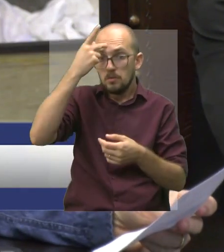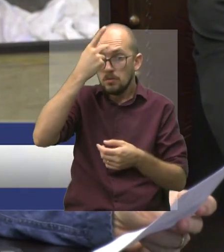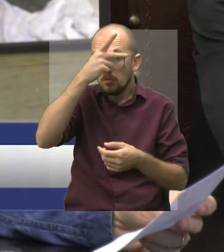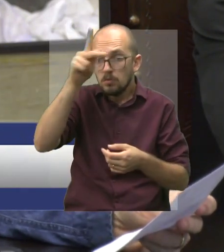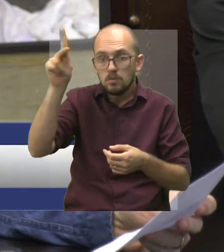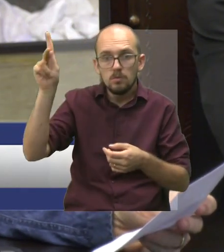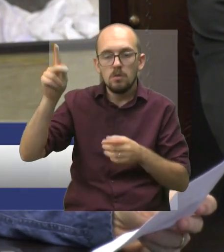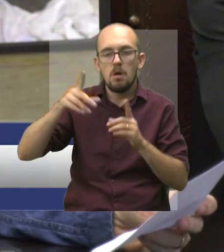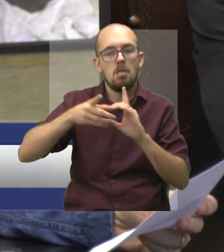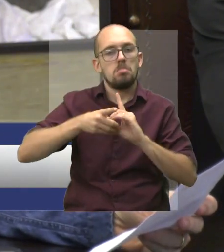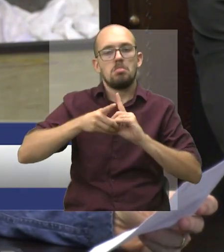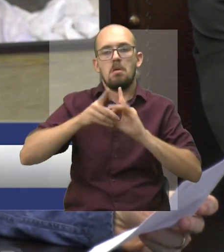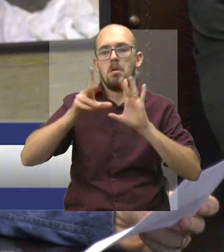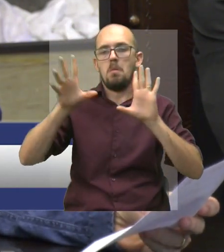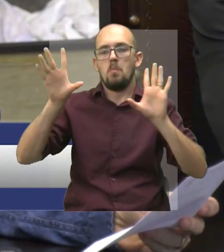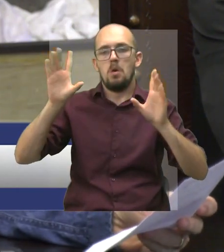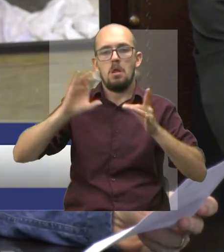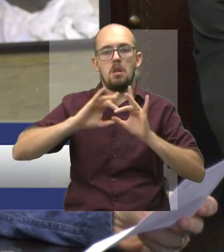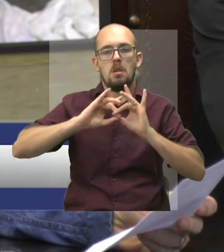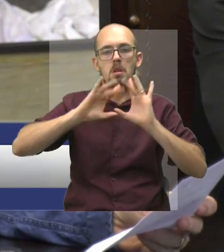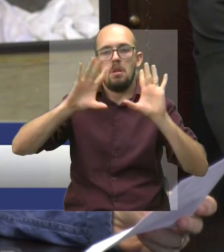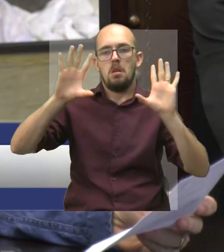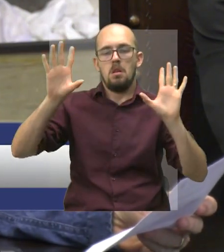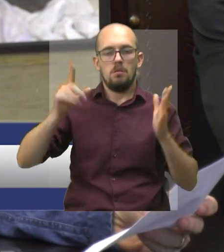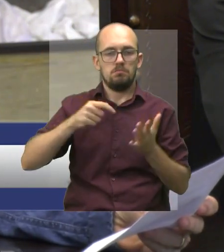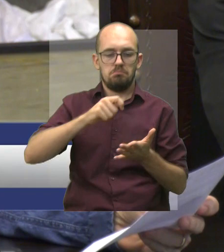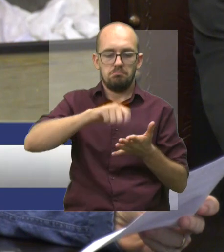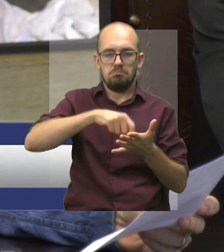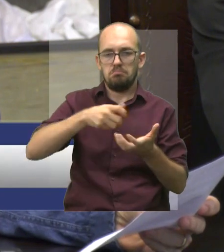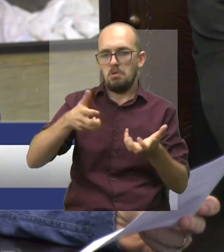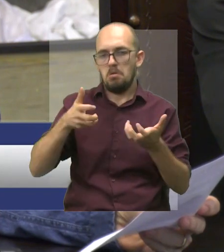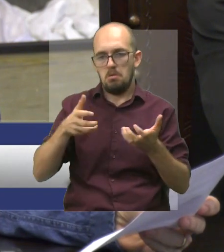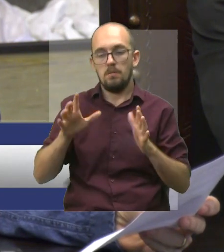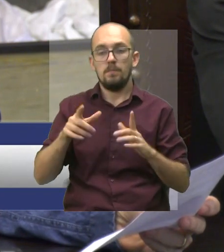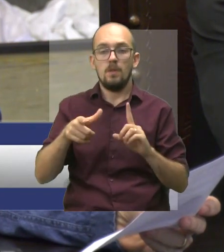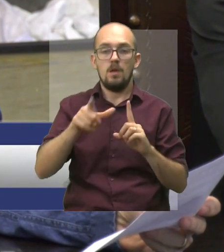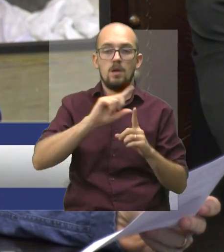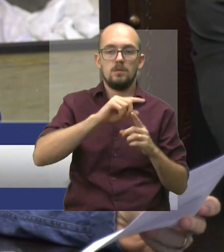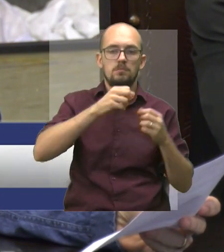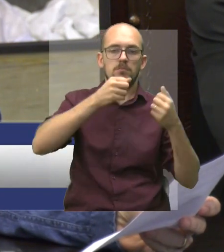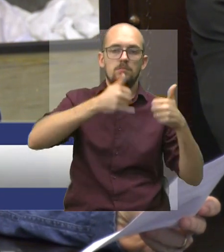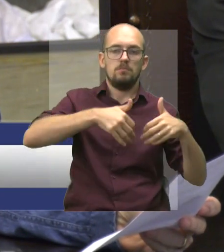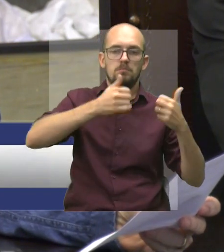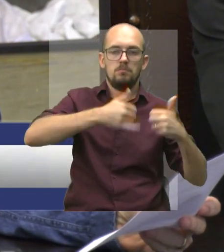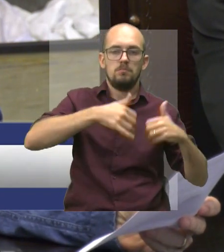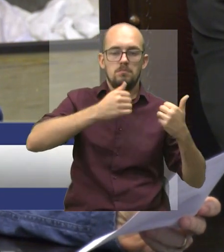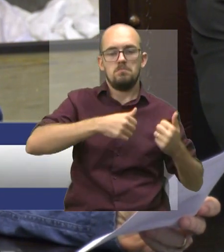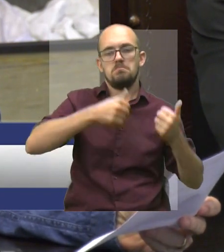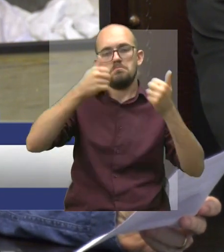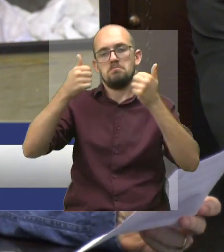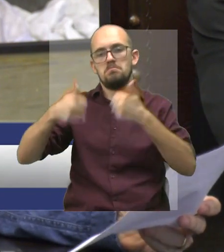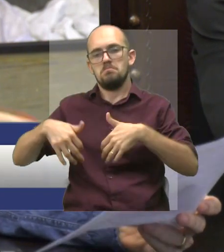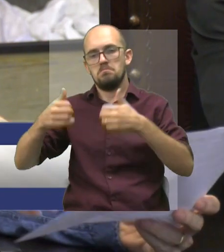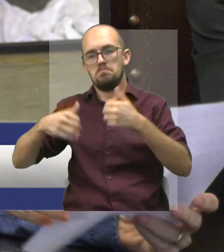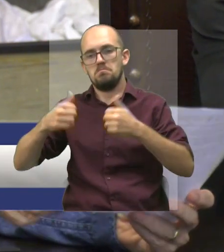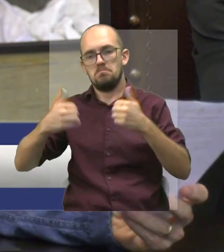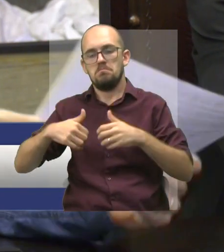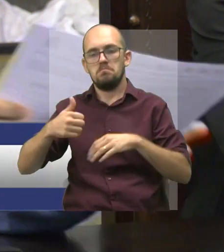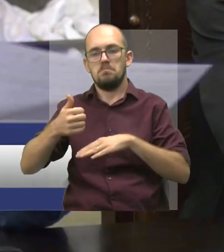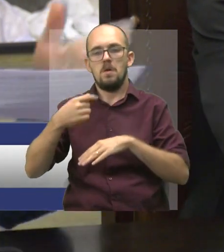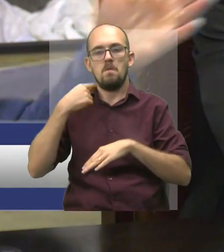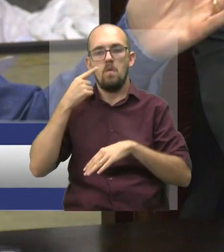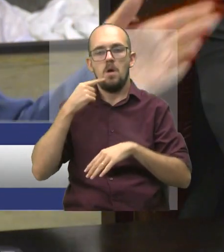é uma democracia, tá? Vocês tiveram a palavra dos dois especialistas em direito previdenciário, né? E vão ter